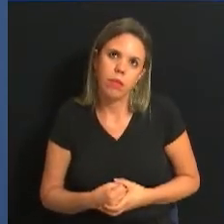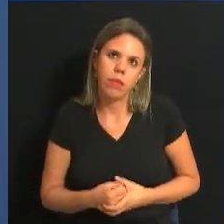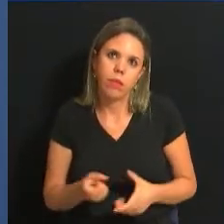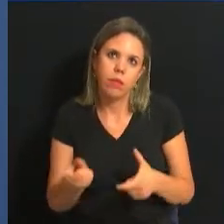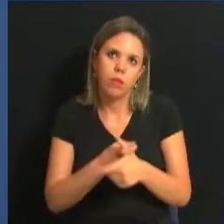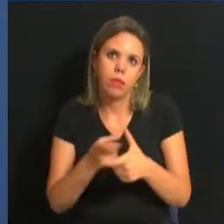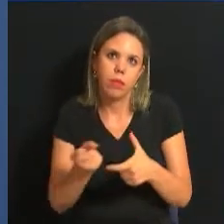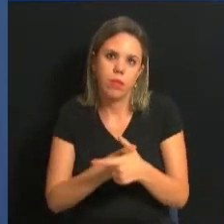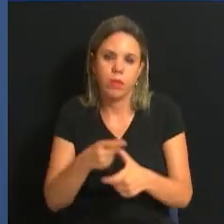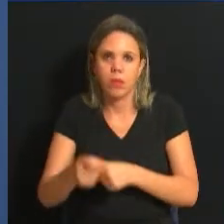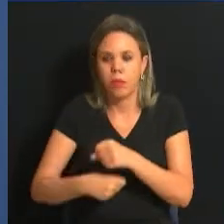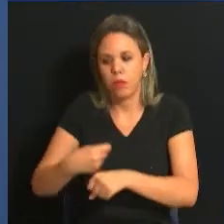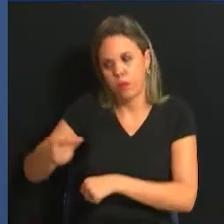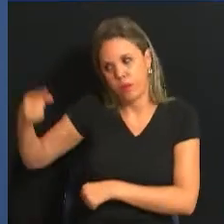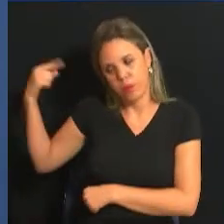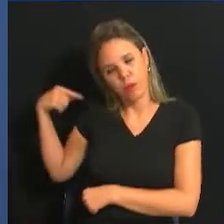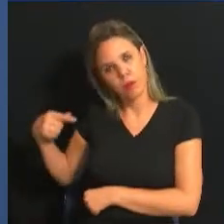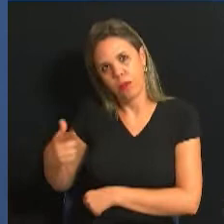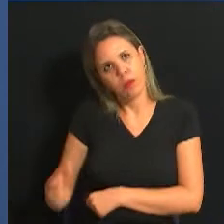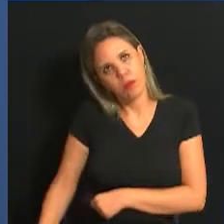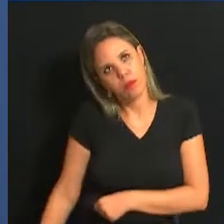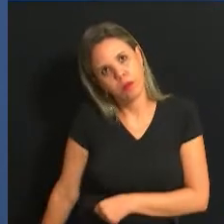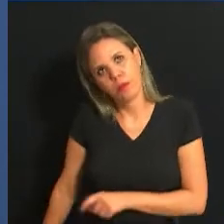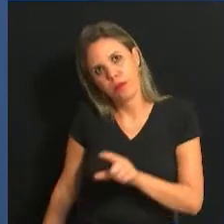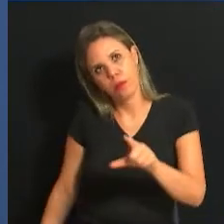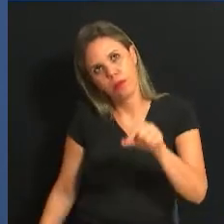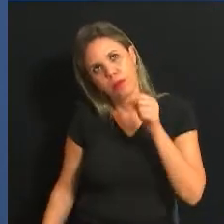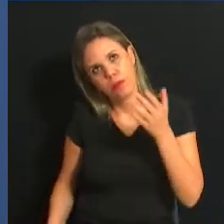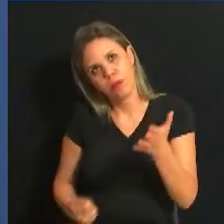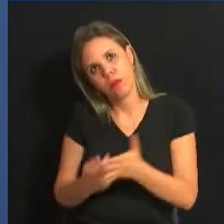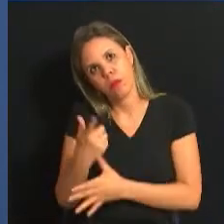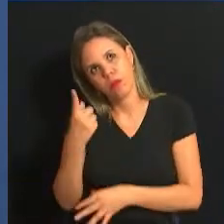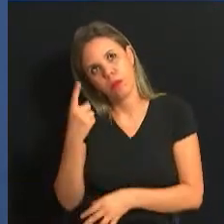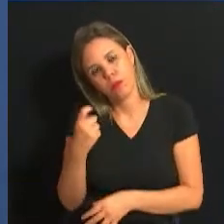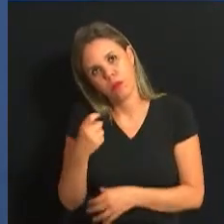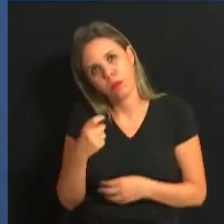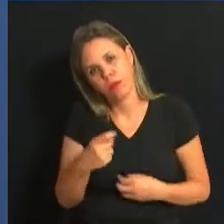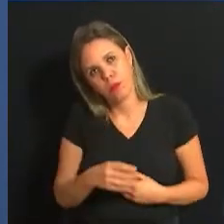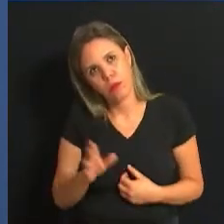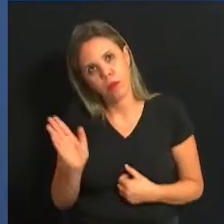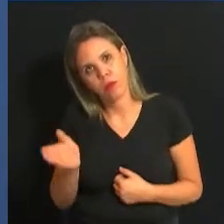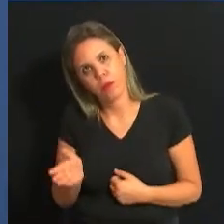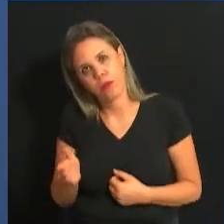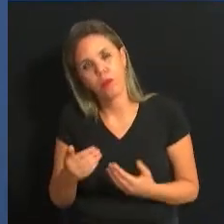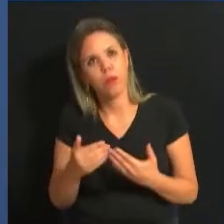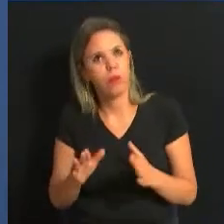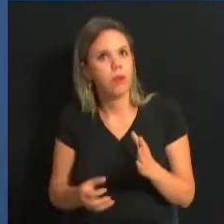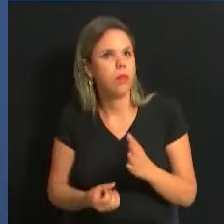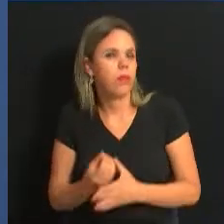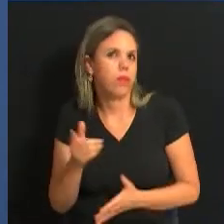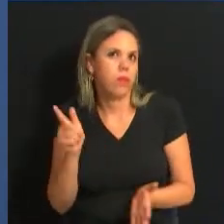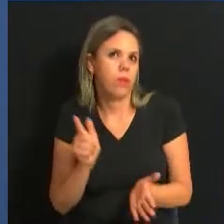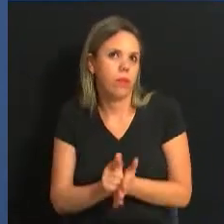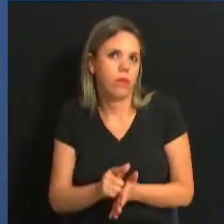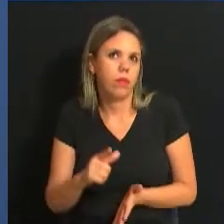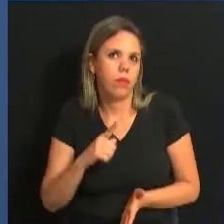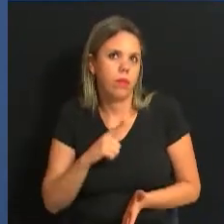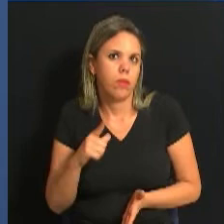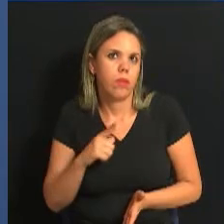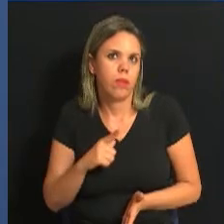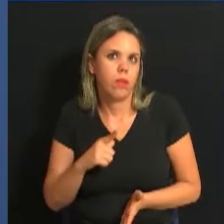exercício anterior. Os que optarem pelo pagamento da cota única, já lançados no carnê, têm aí